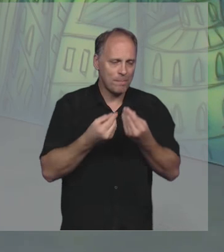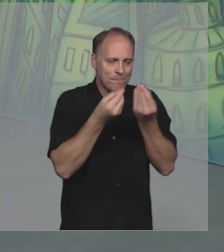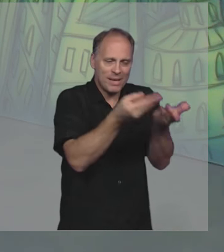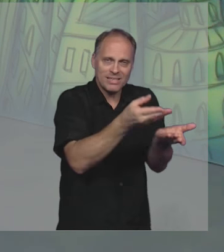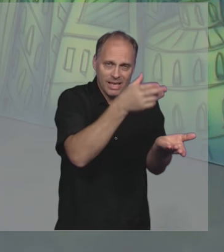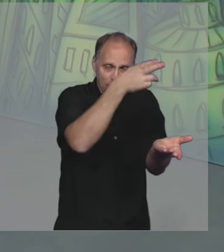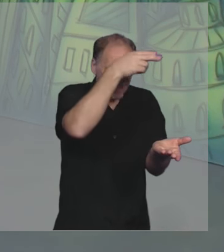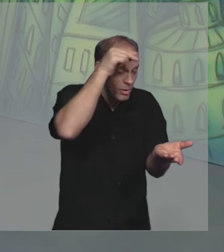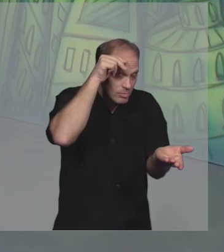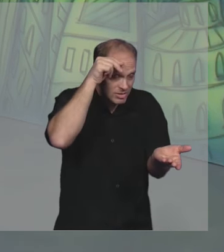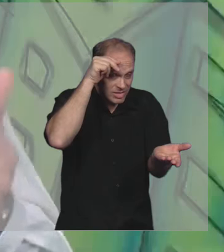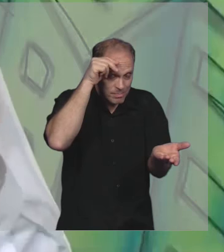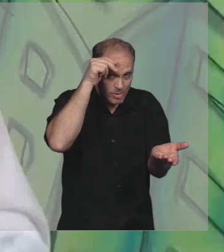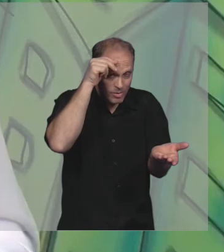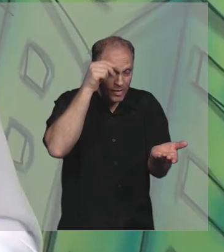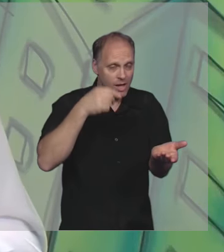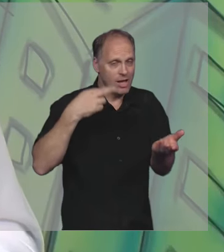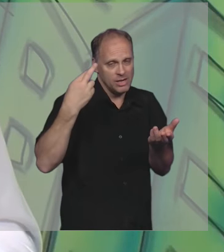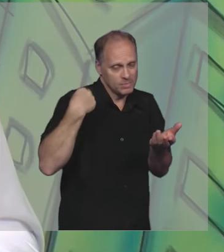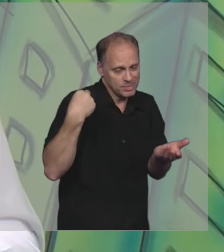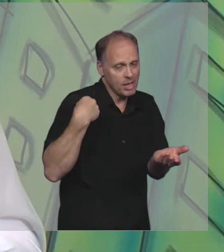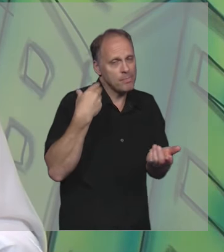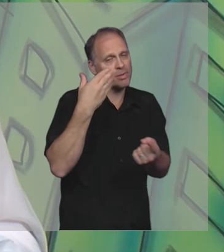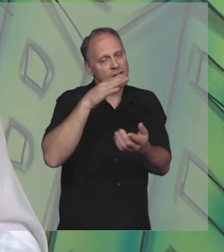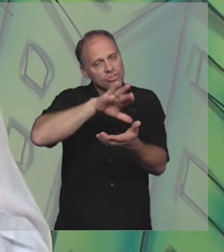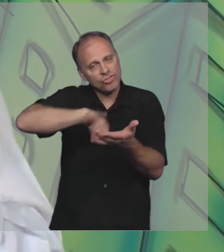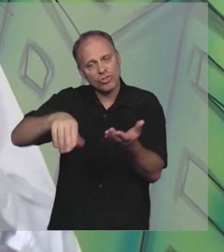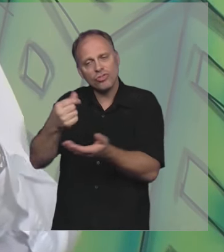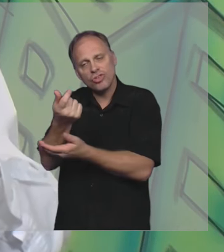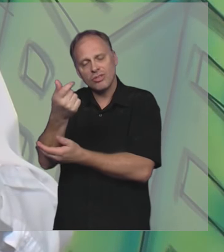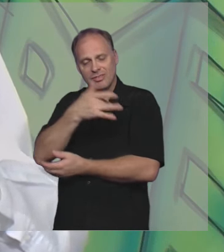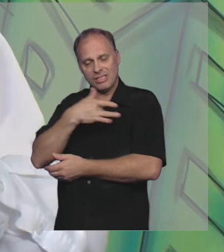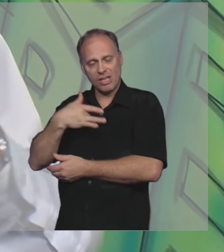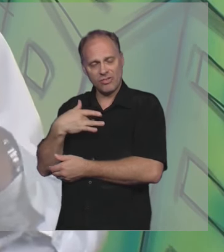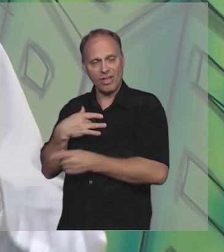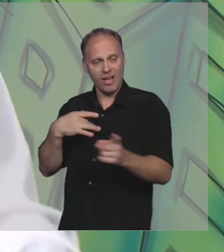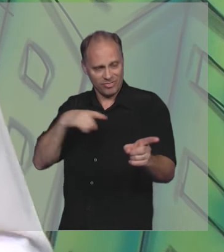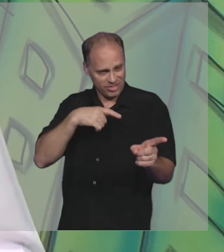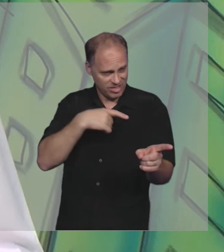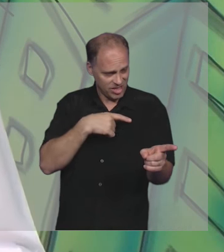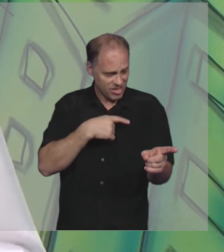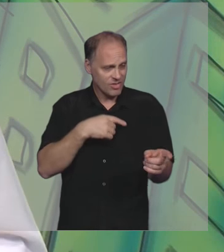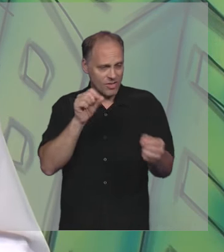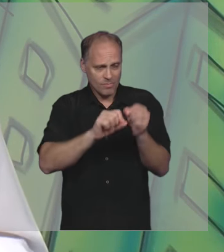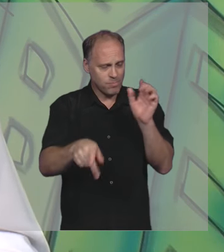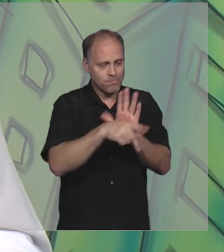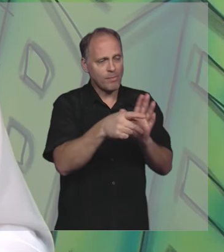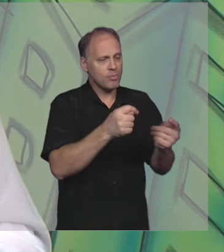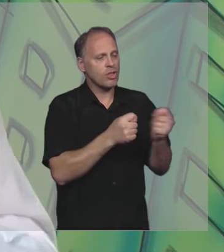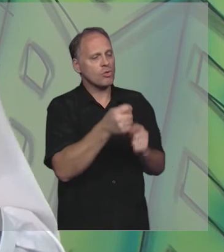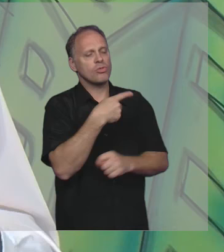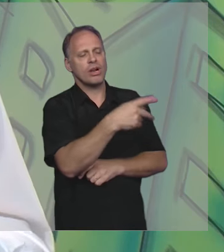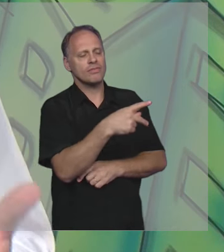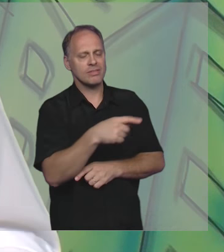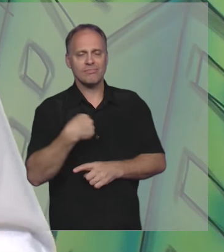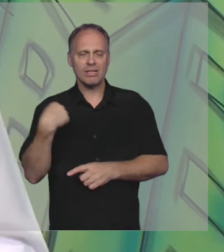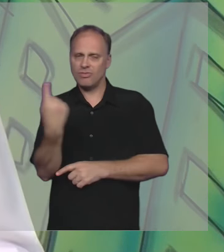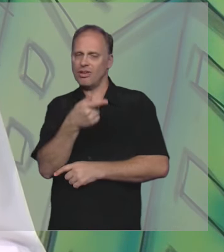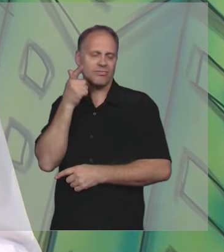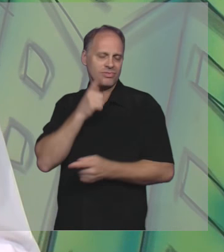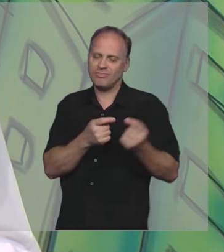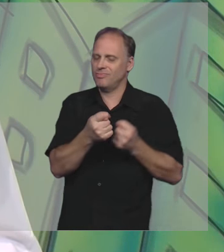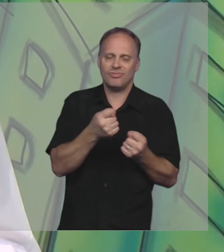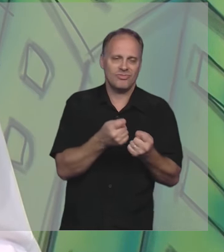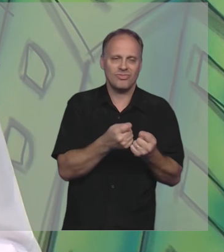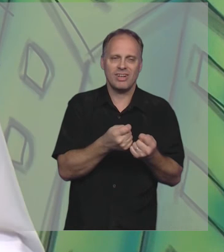de retrocesso, porque ele tirou dinheiro da saúde para dizer, não, o que vocês têm, vocês vão ter que fazer gestão. Só que a gente não faz gestão